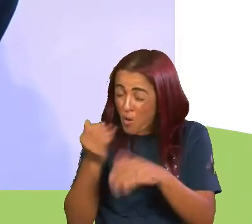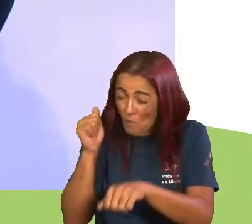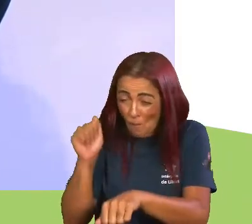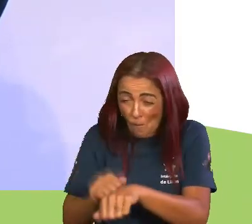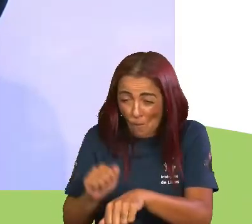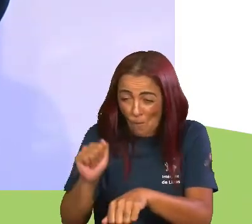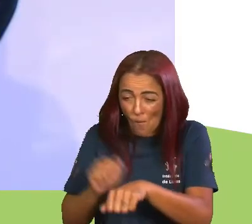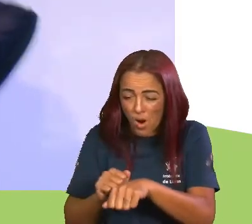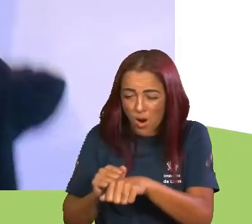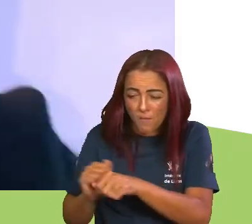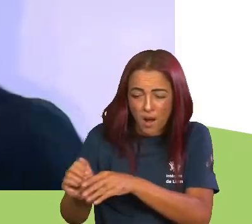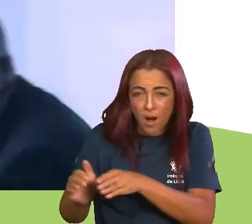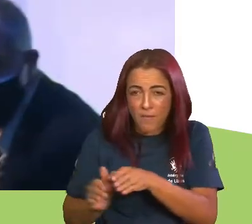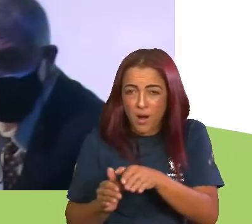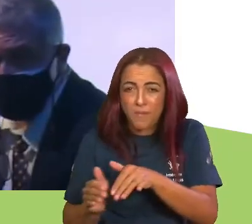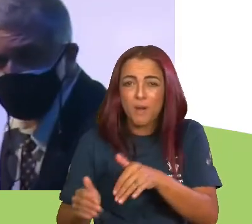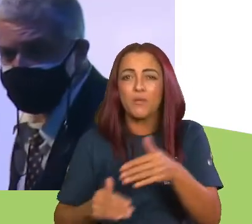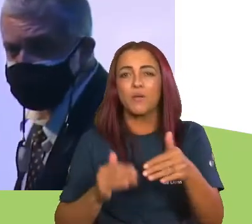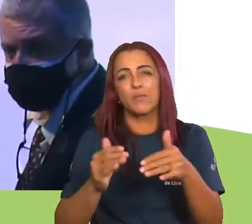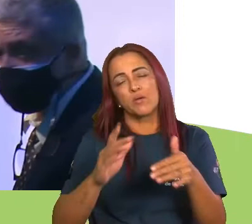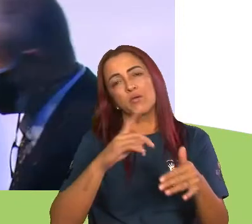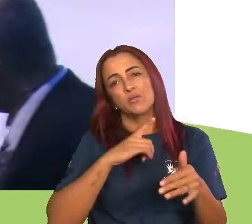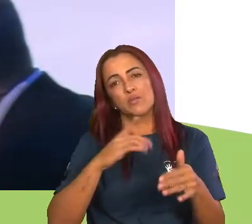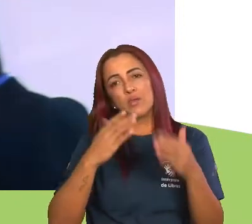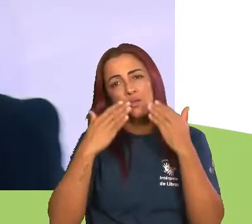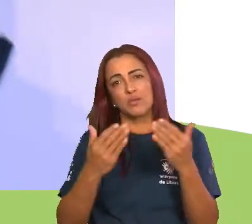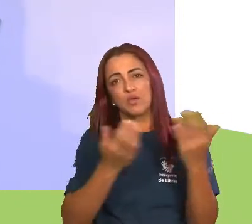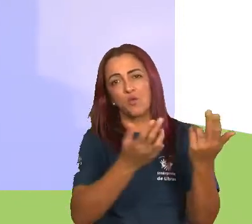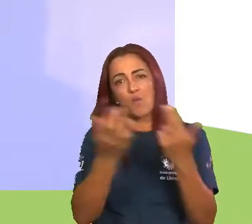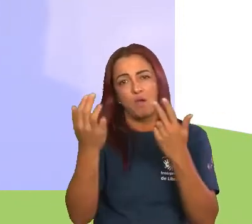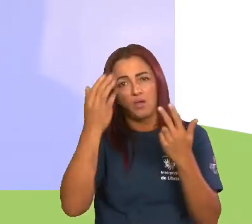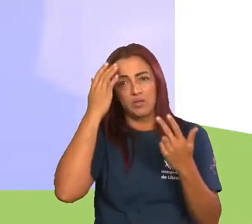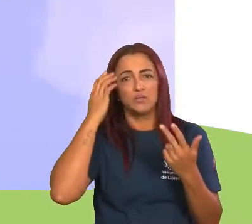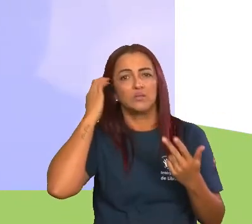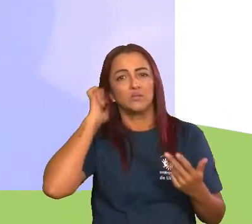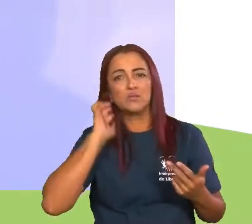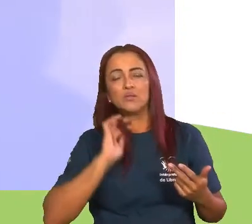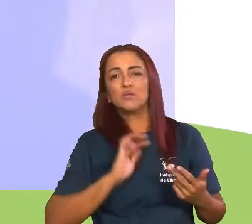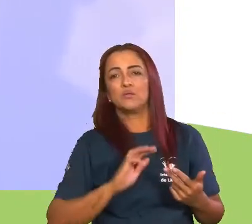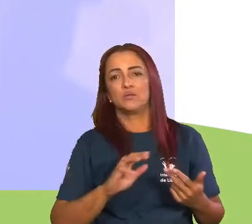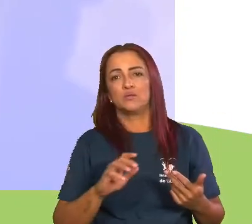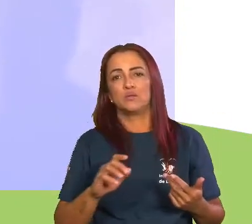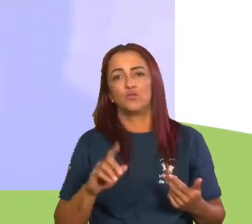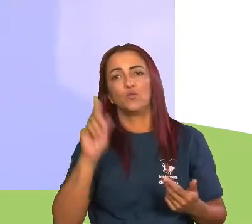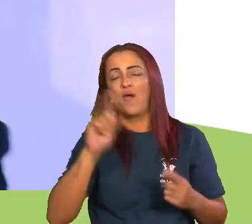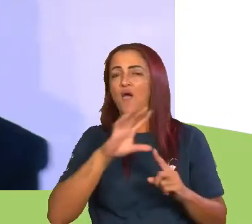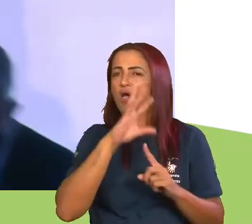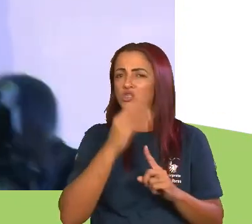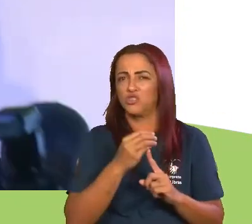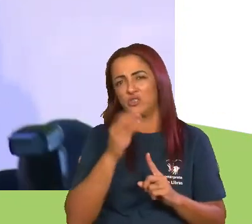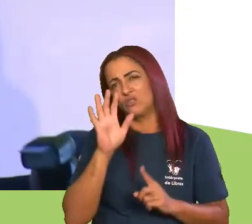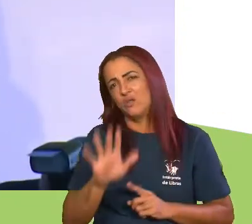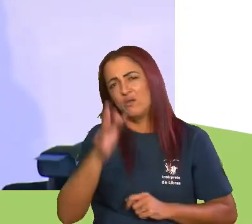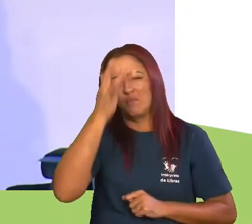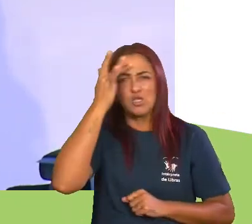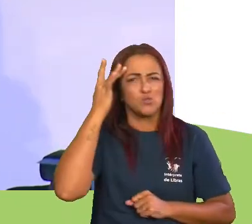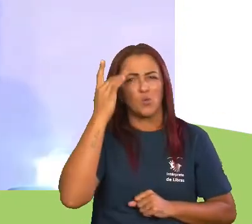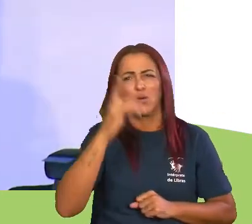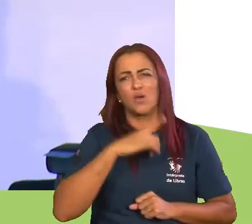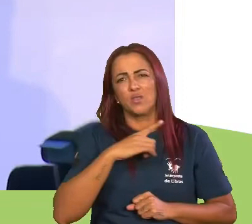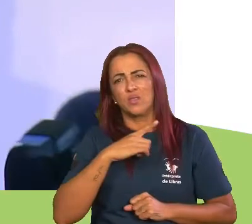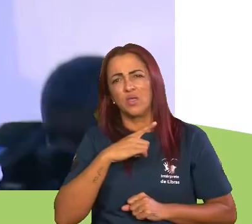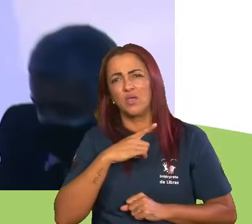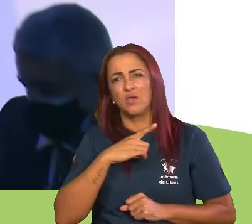caminhos tão luminosos assim, porque eu sei que eu estou diante de iguais. Aqui não fala um artista, mas fala alguém que